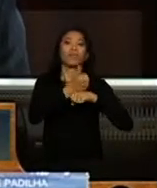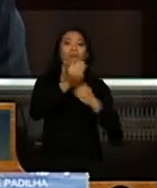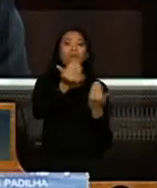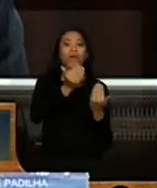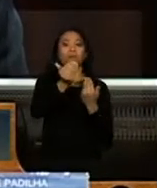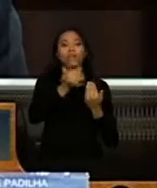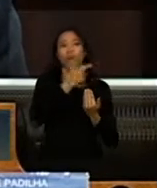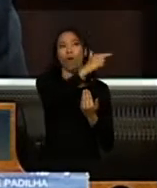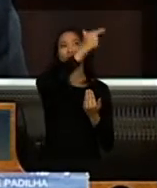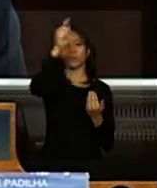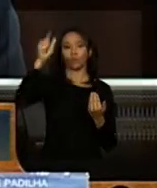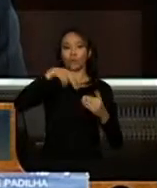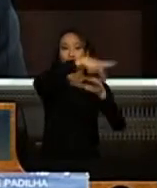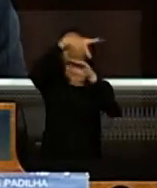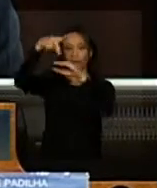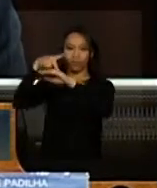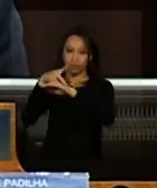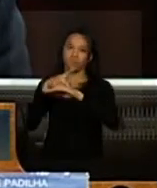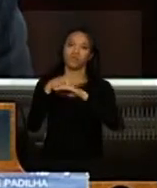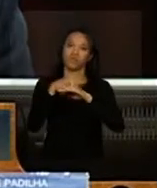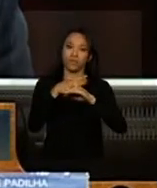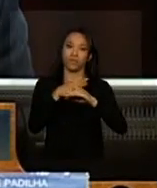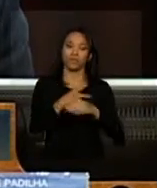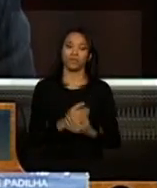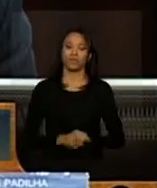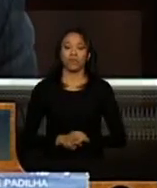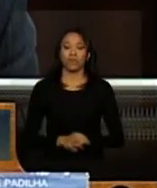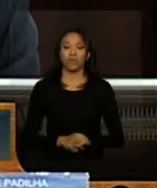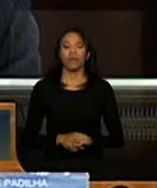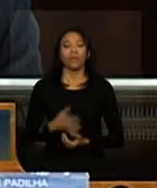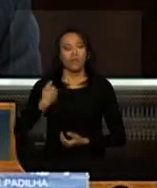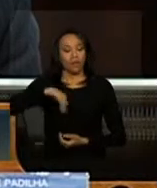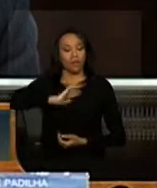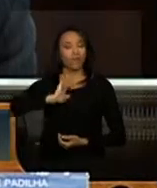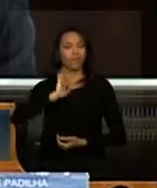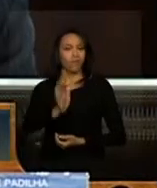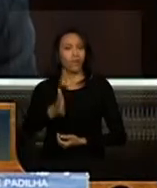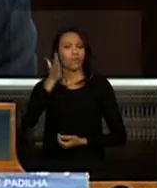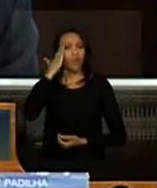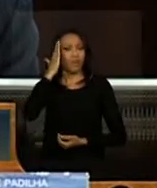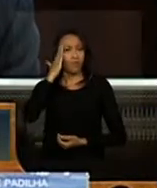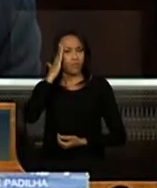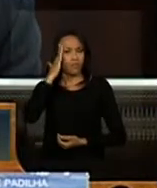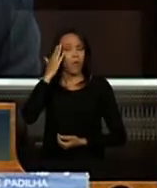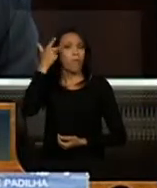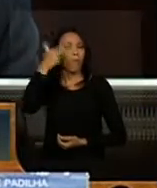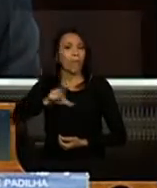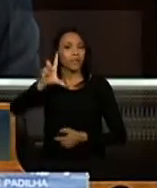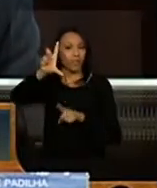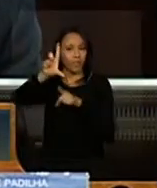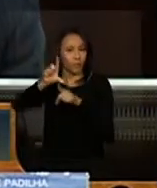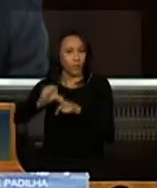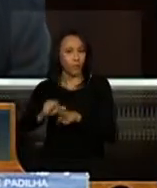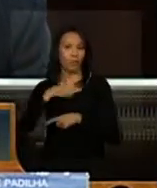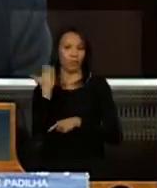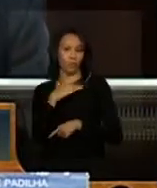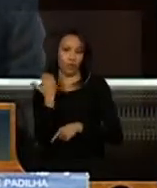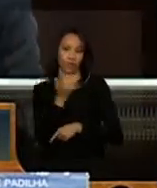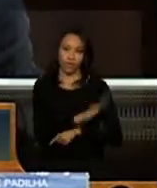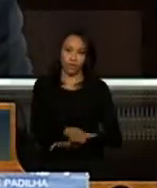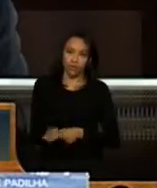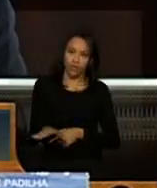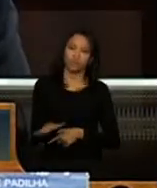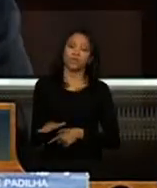países que foram listados. E a gente sabe que, quanto mais se reduz a taxa de mortalidade da